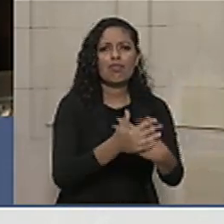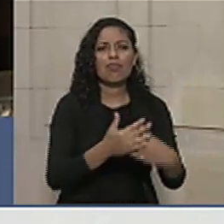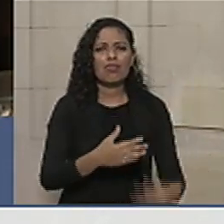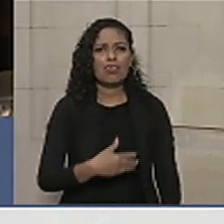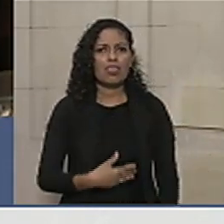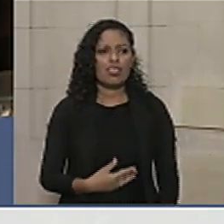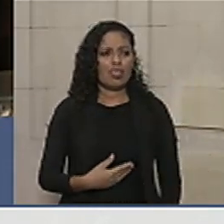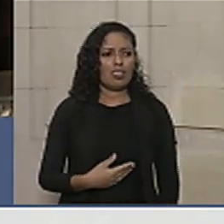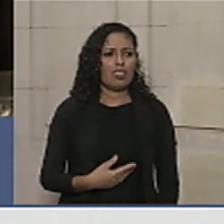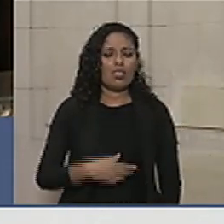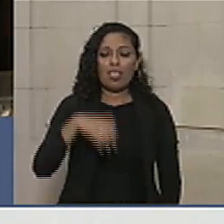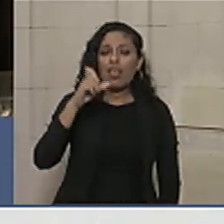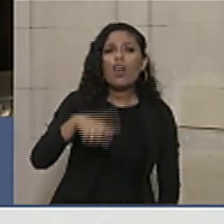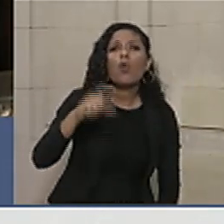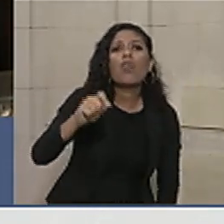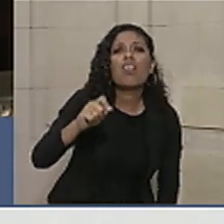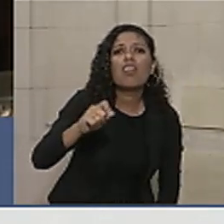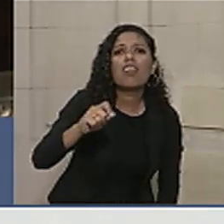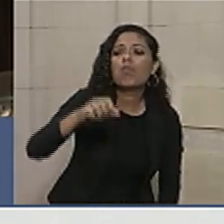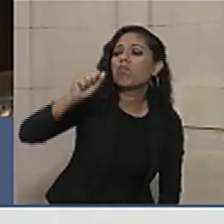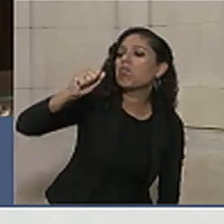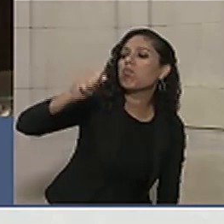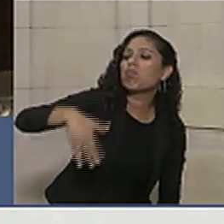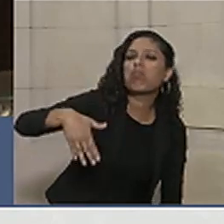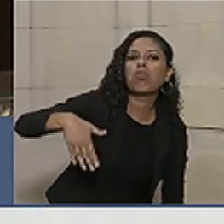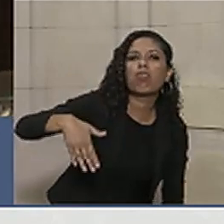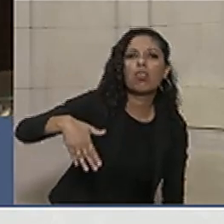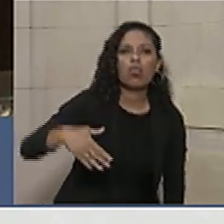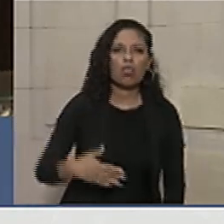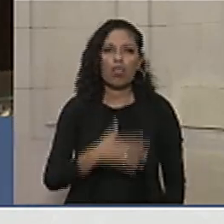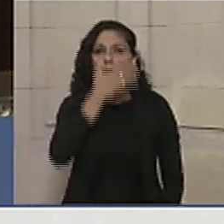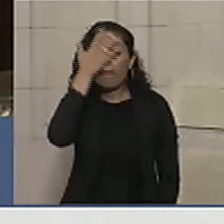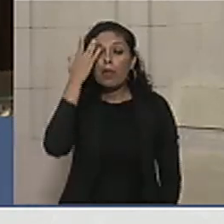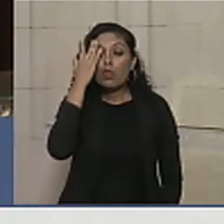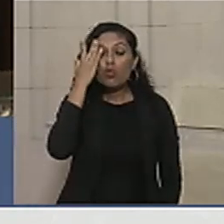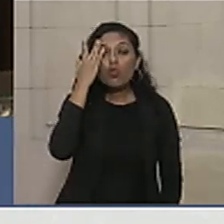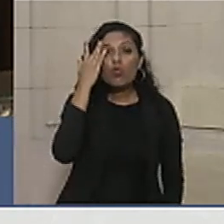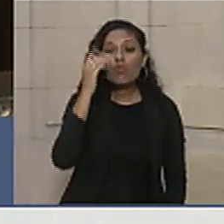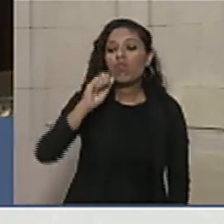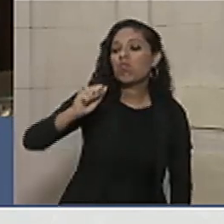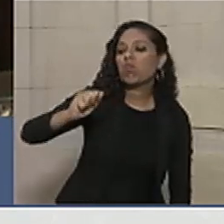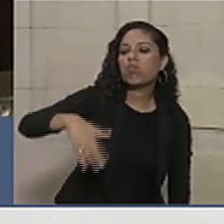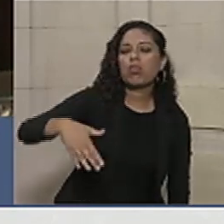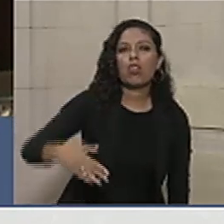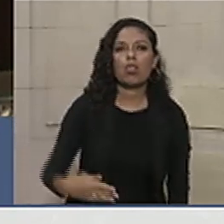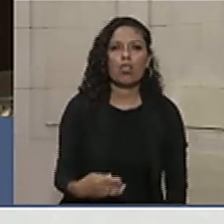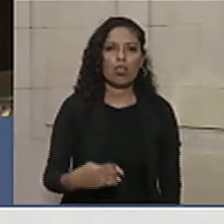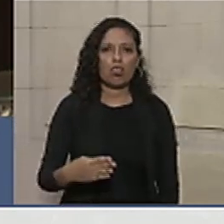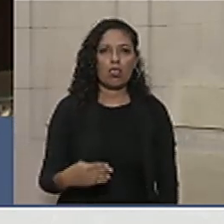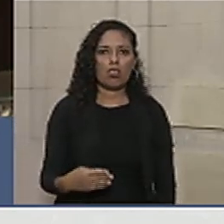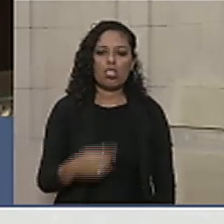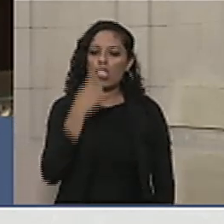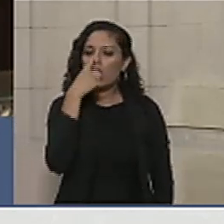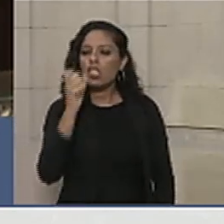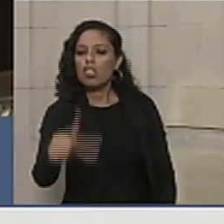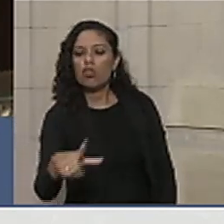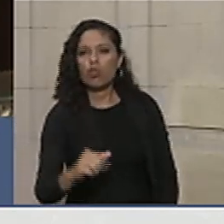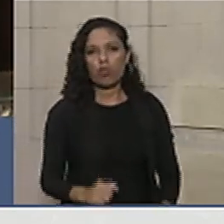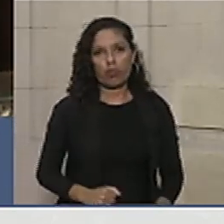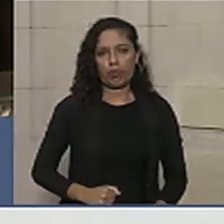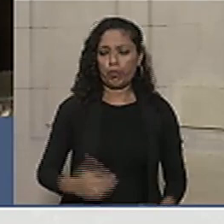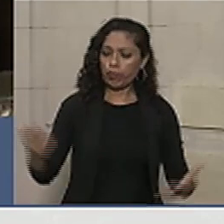chama-se baixaria. Aí hoje, ao vir para cá, entro